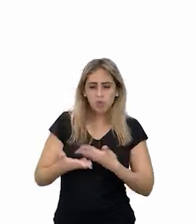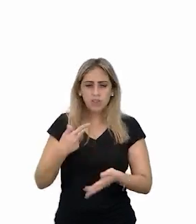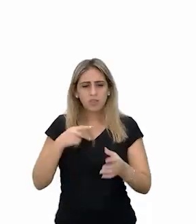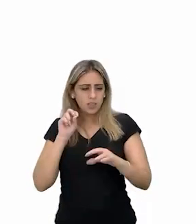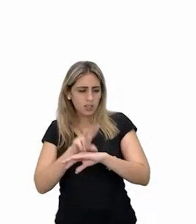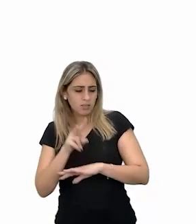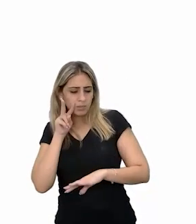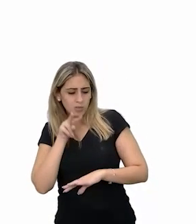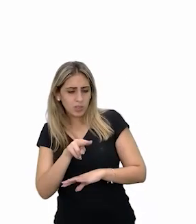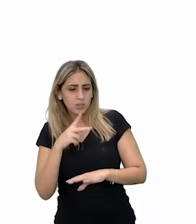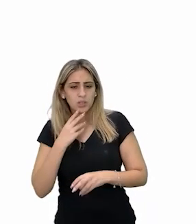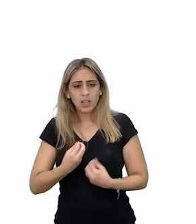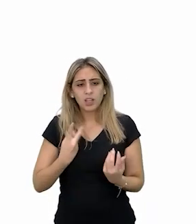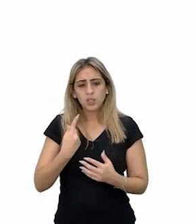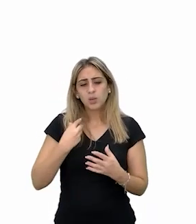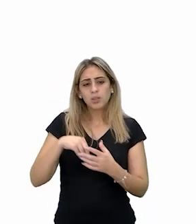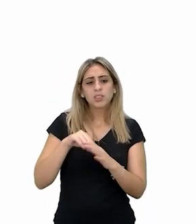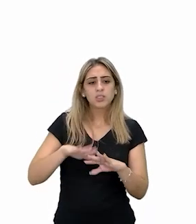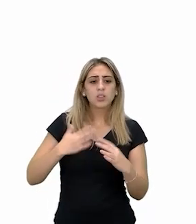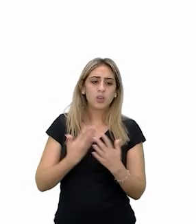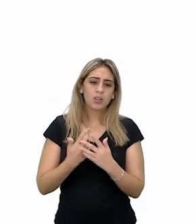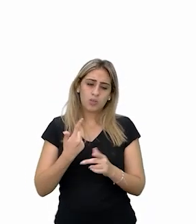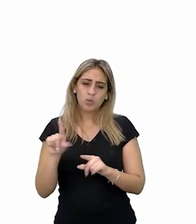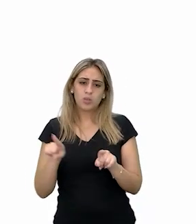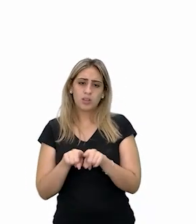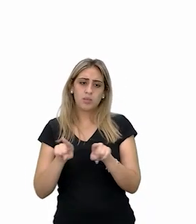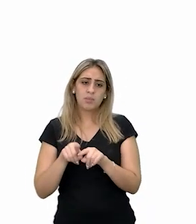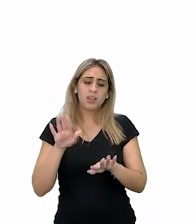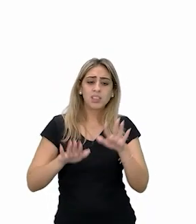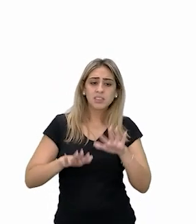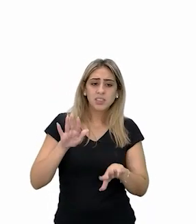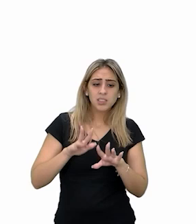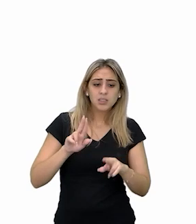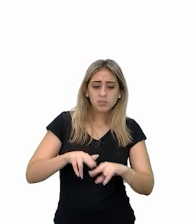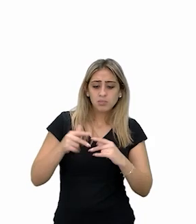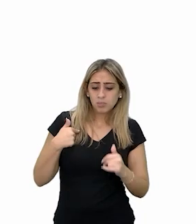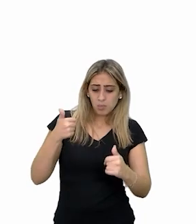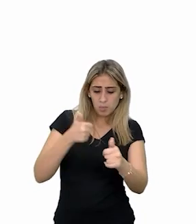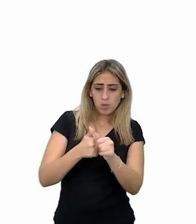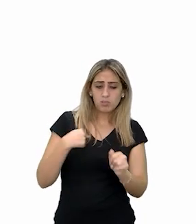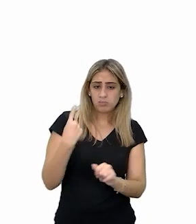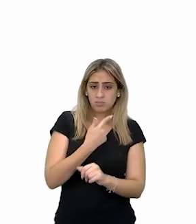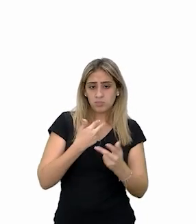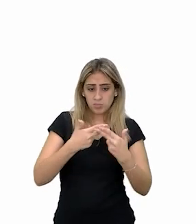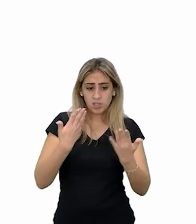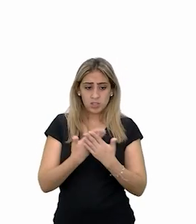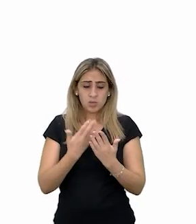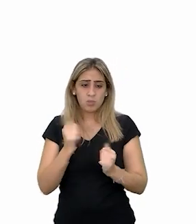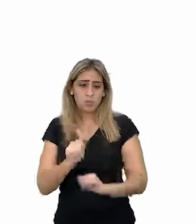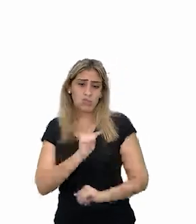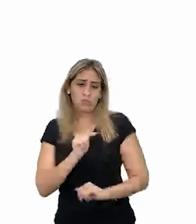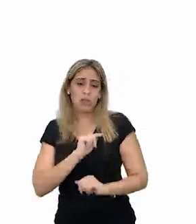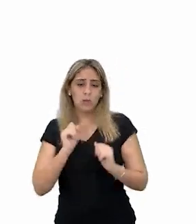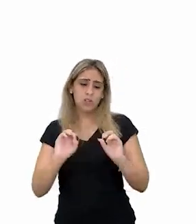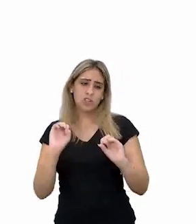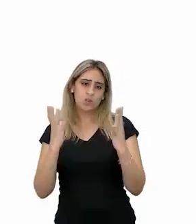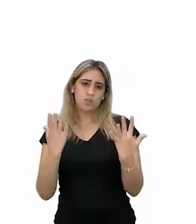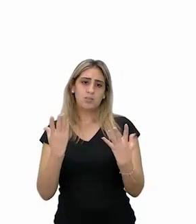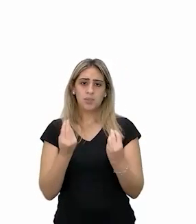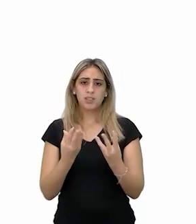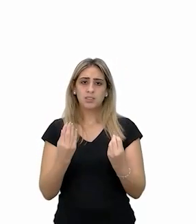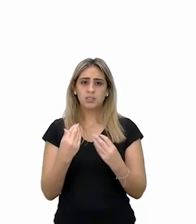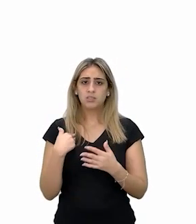para verificar os dados de uma escola e do outra também. Então, às vezes, por mais próximas que as escolas podem ser, pode acontecer